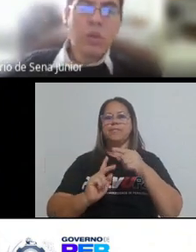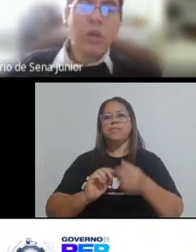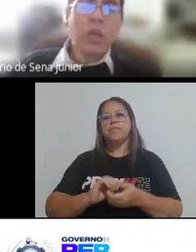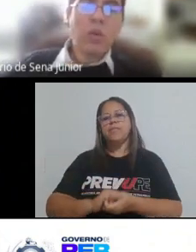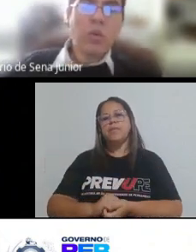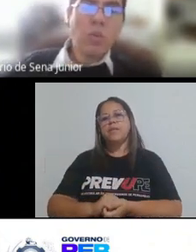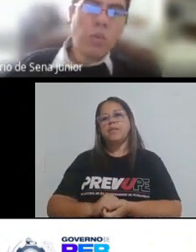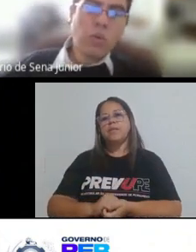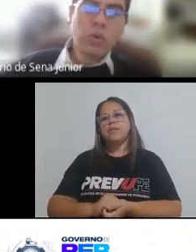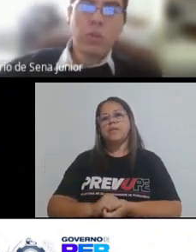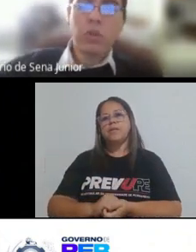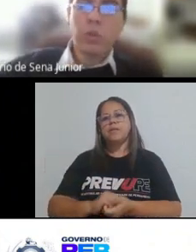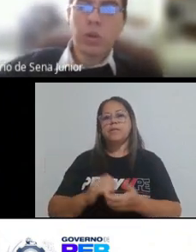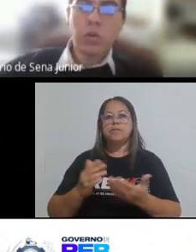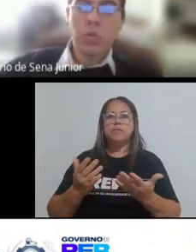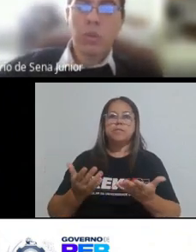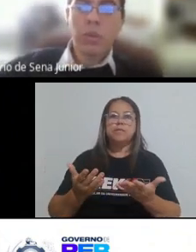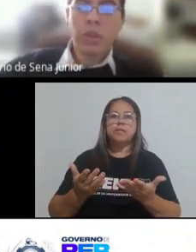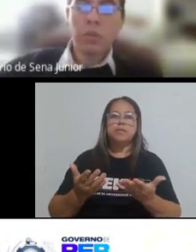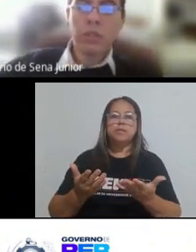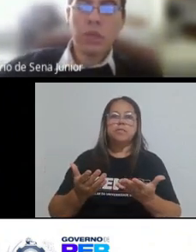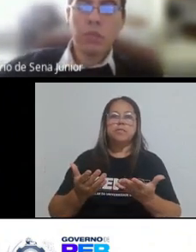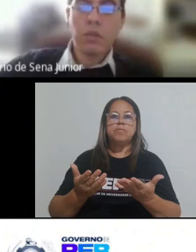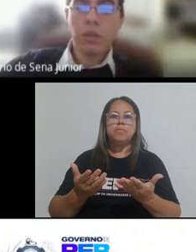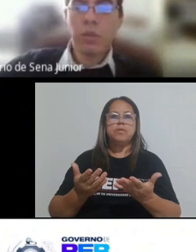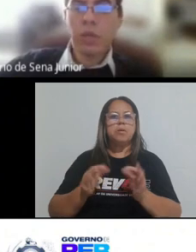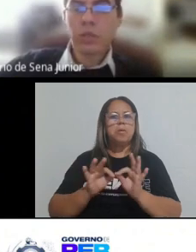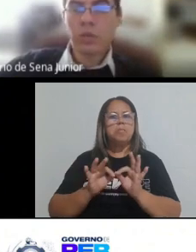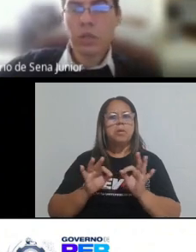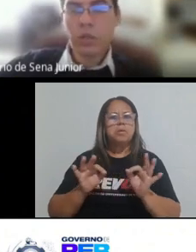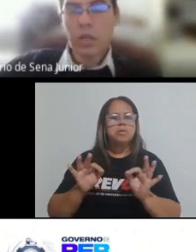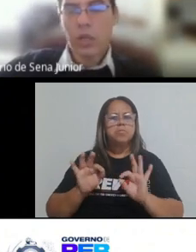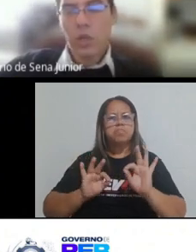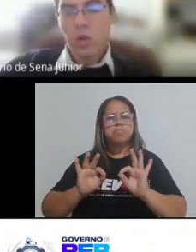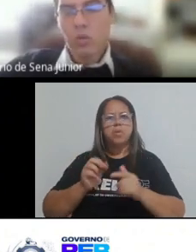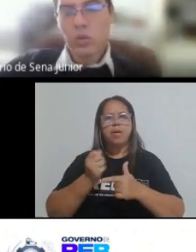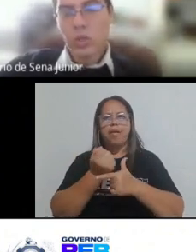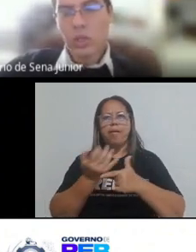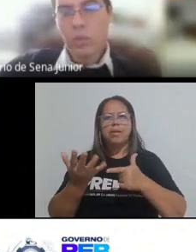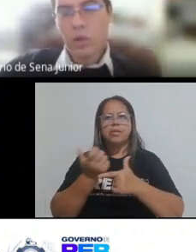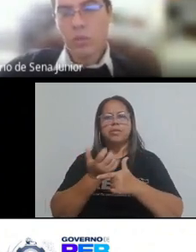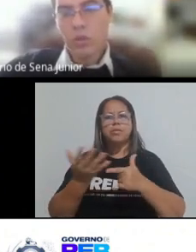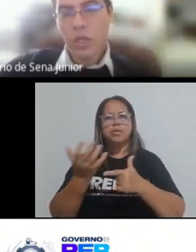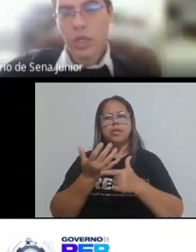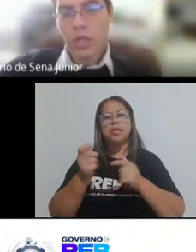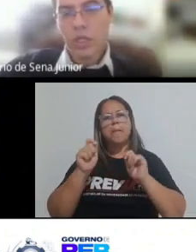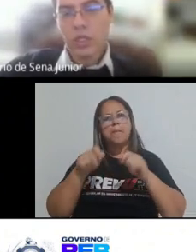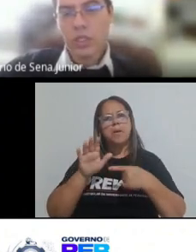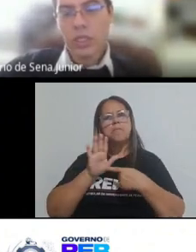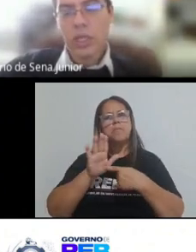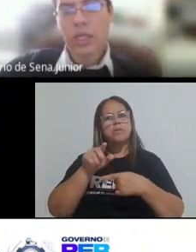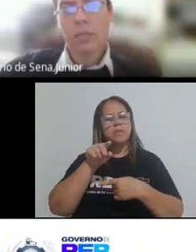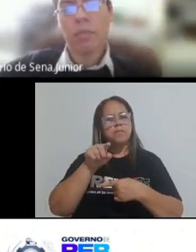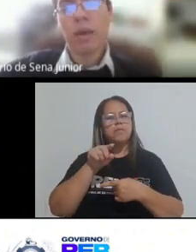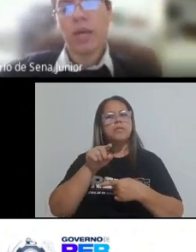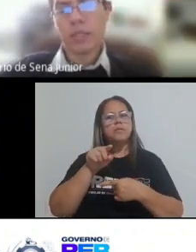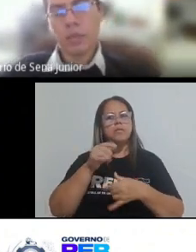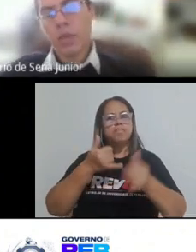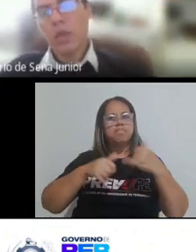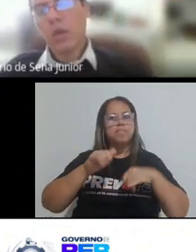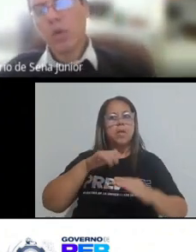Com uma simples manipulação algébrica, o tanto pode mostrar que a energia cinética